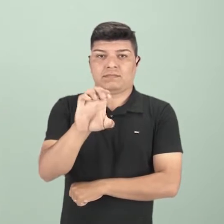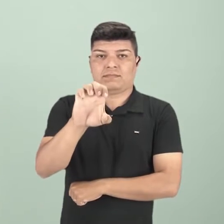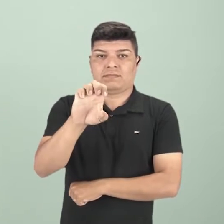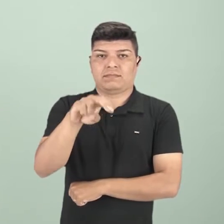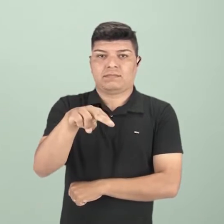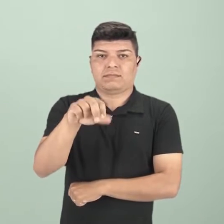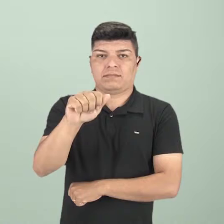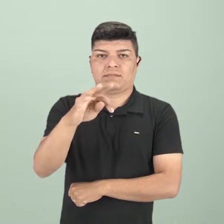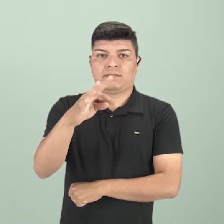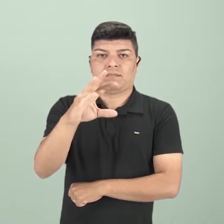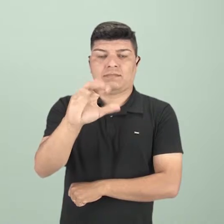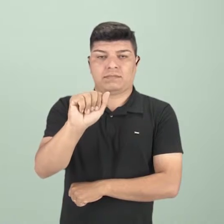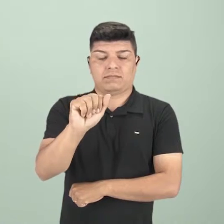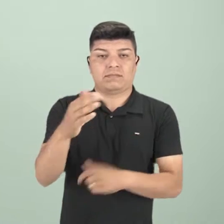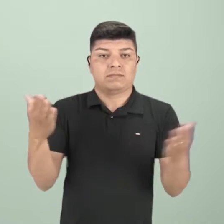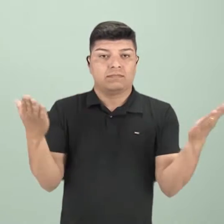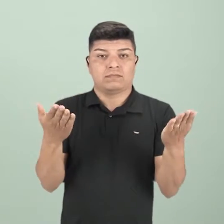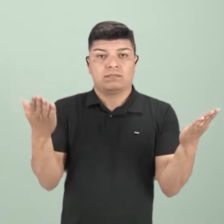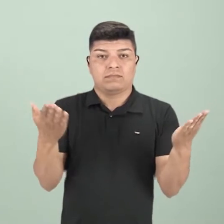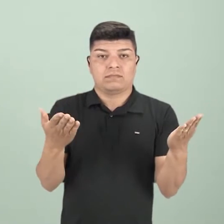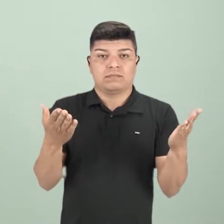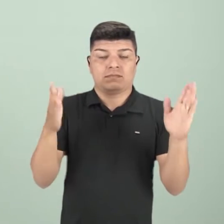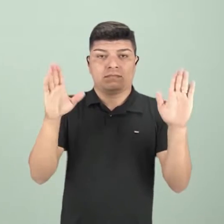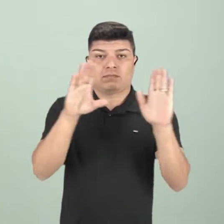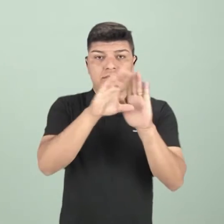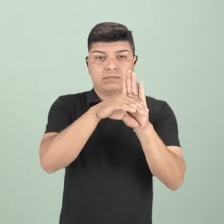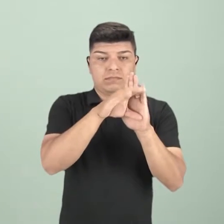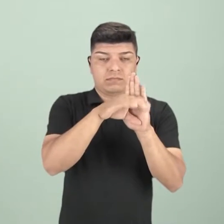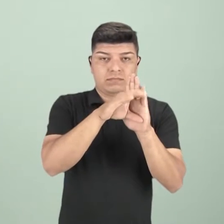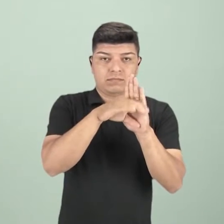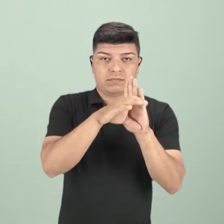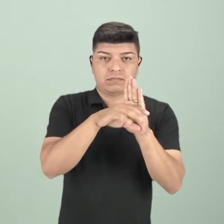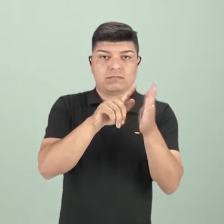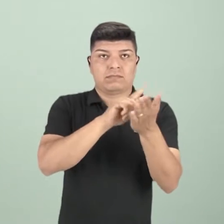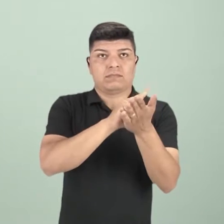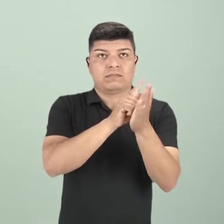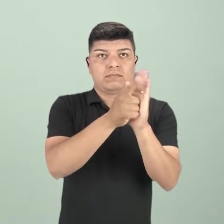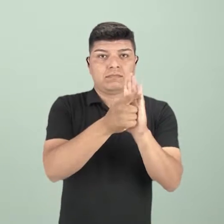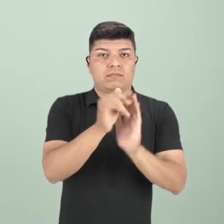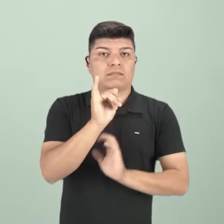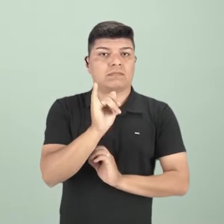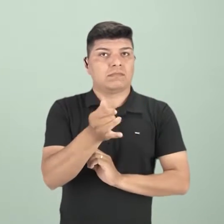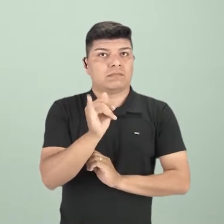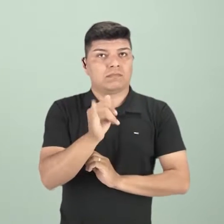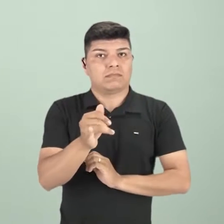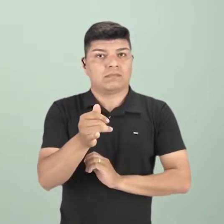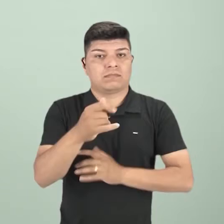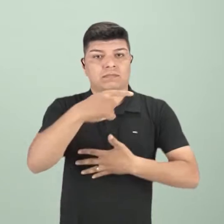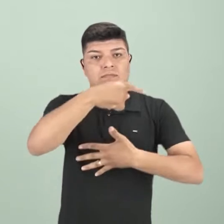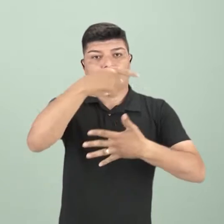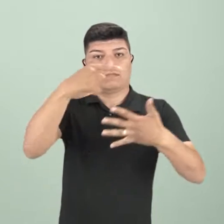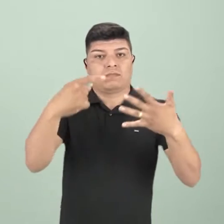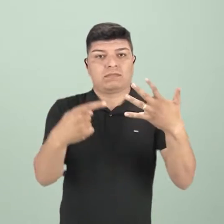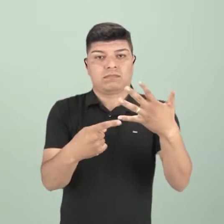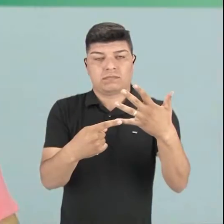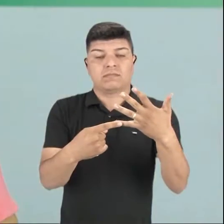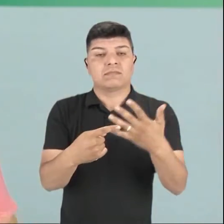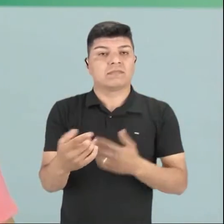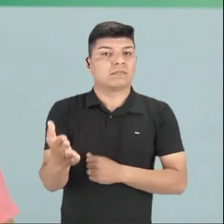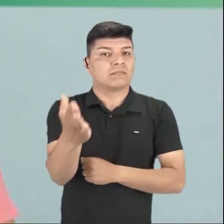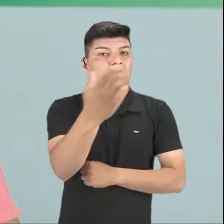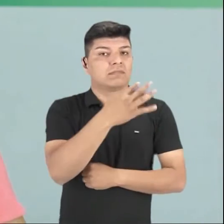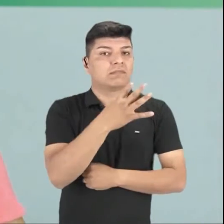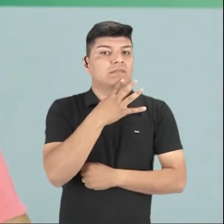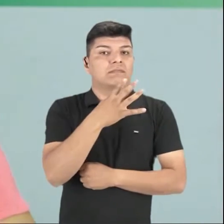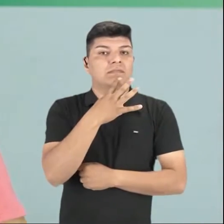com vocês hoje o conteúdo sobre o gênero narrativo e seus elementos. Vamos lá conhecer o que